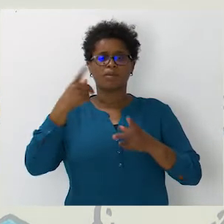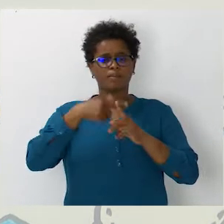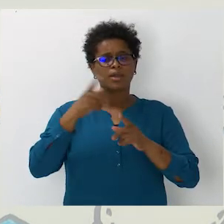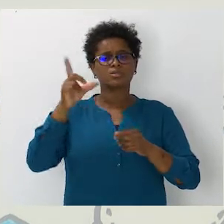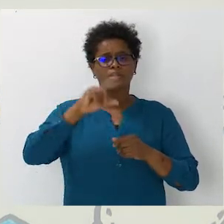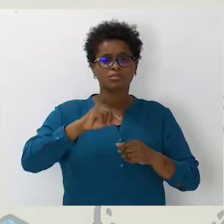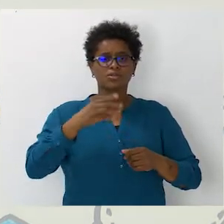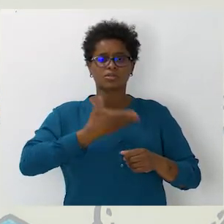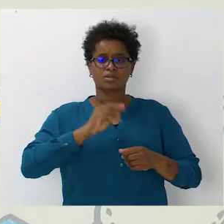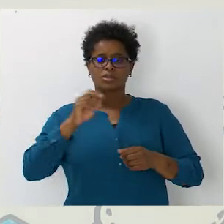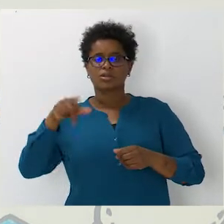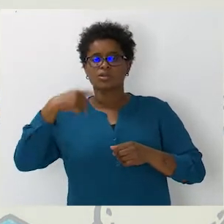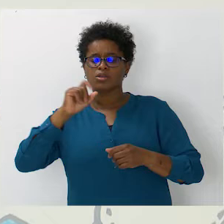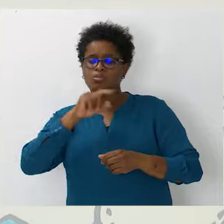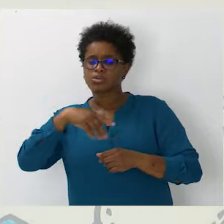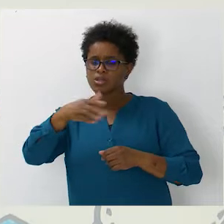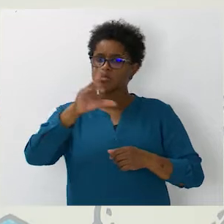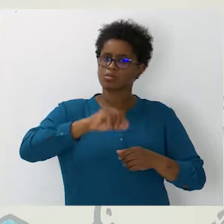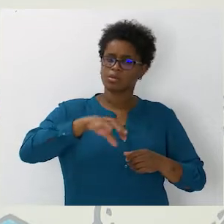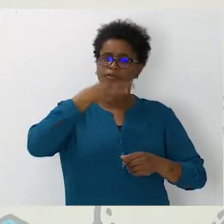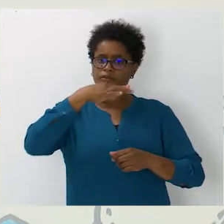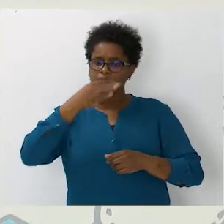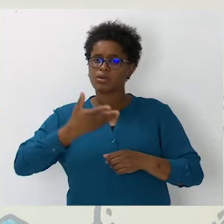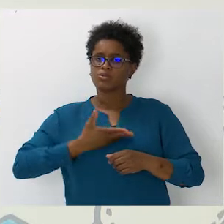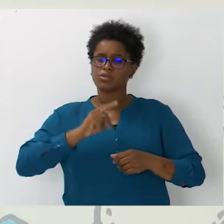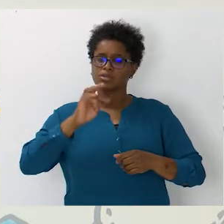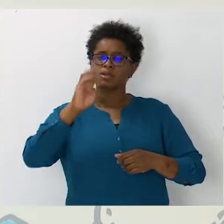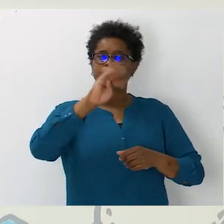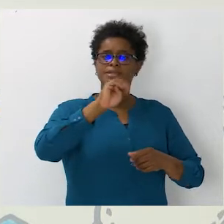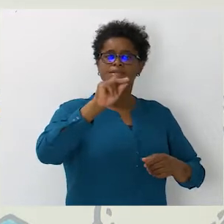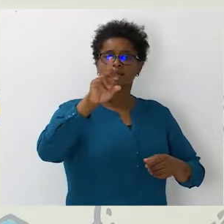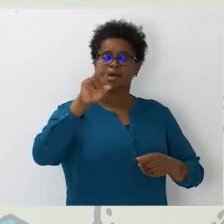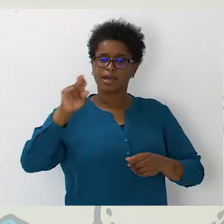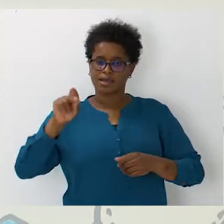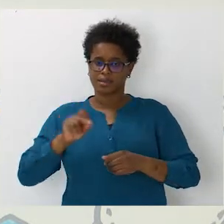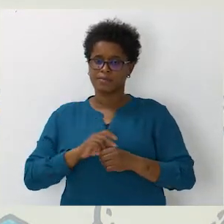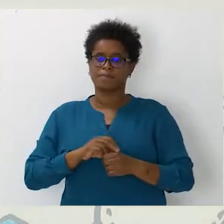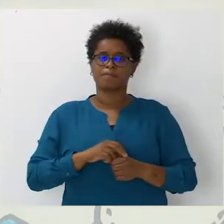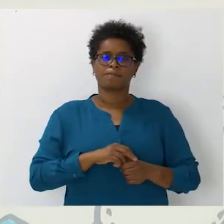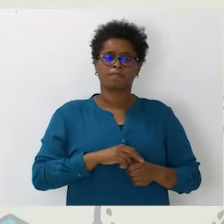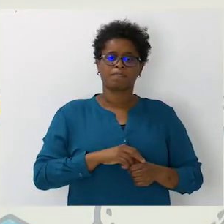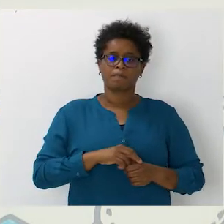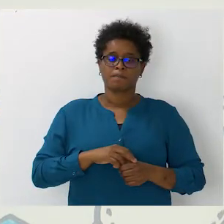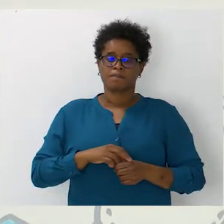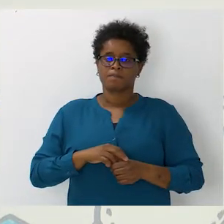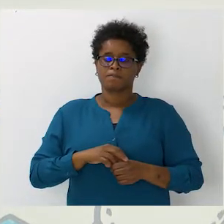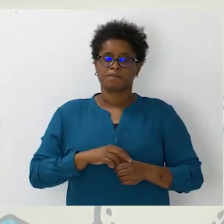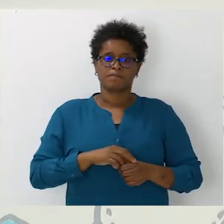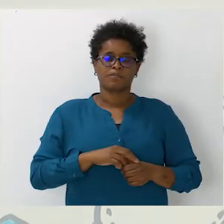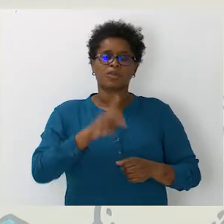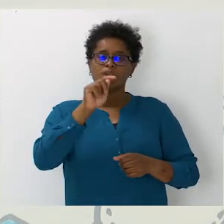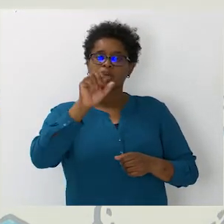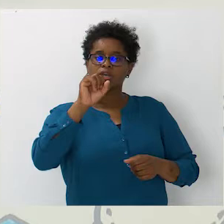deserto do Sinai, e poderíamos também mencionar o deserto do Saara. Portanto,